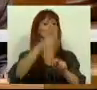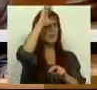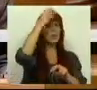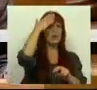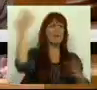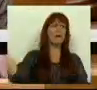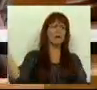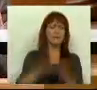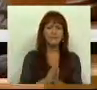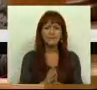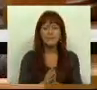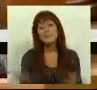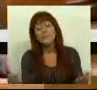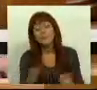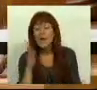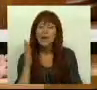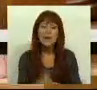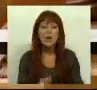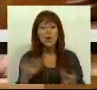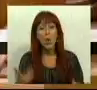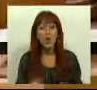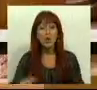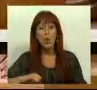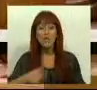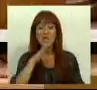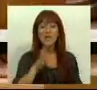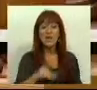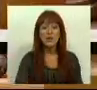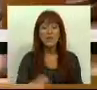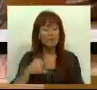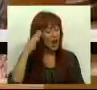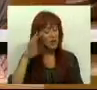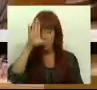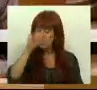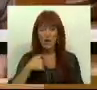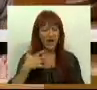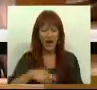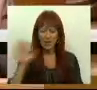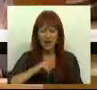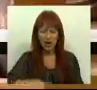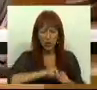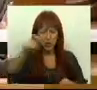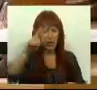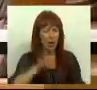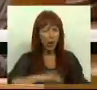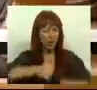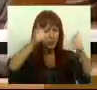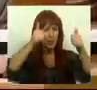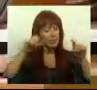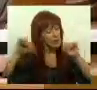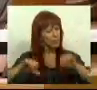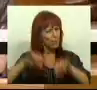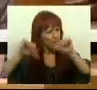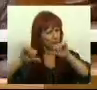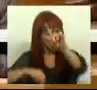Governo previa. De forma direta, hoje os Verdes afirmam que nos parece que o Governo quer mais tempo, não por boas, mas por